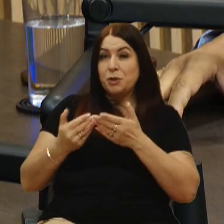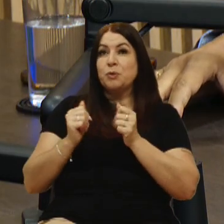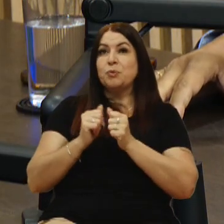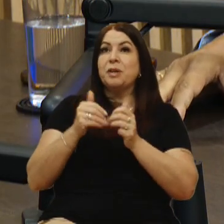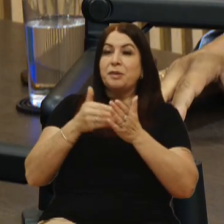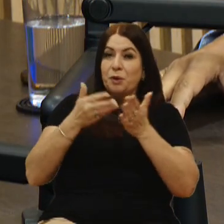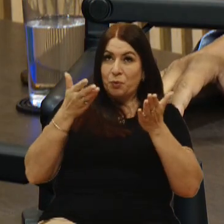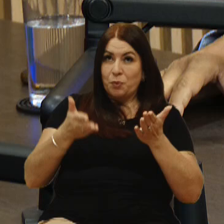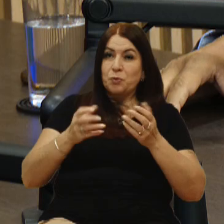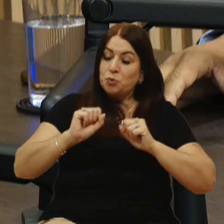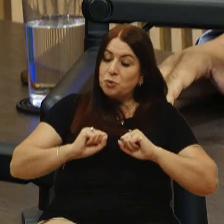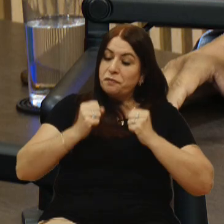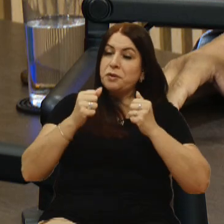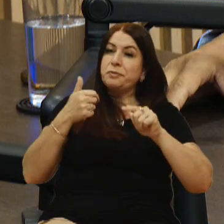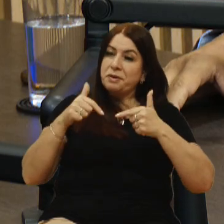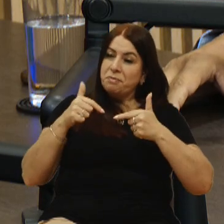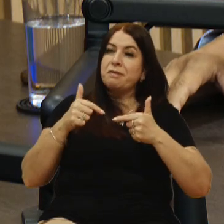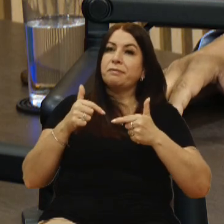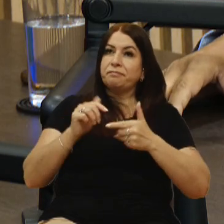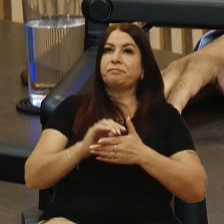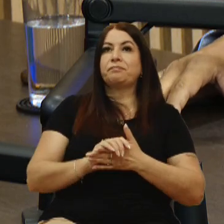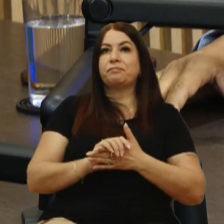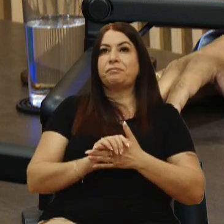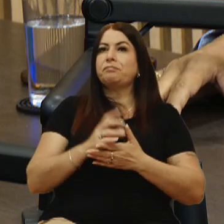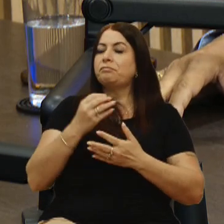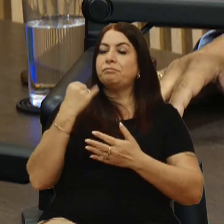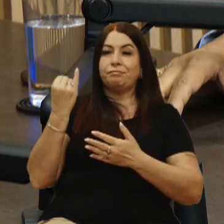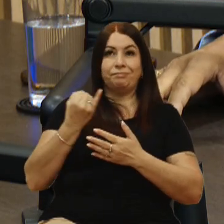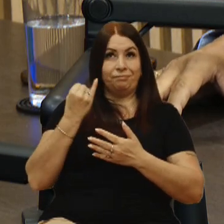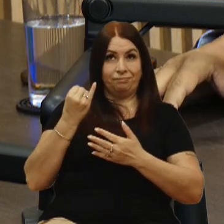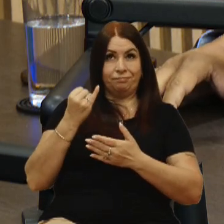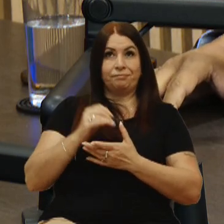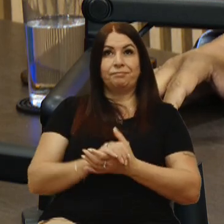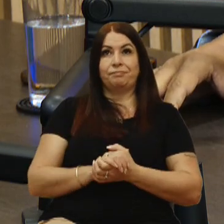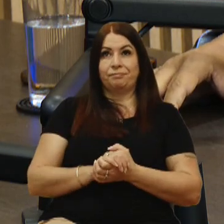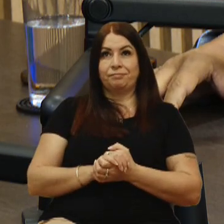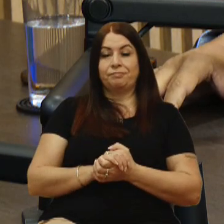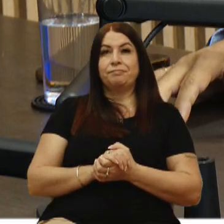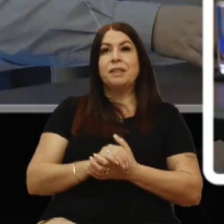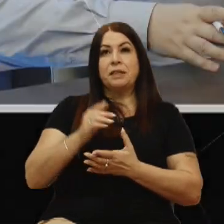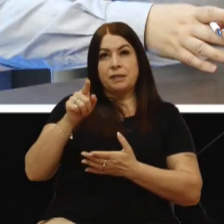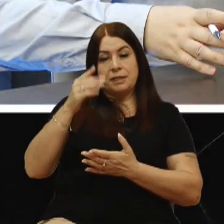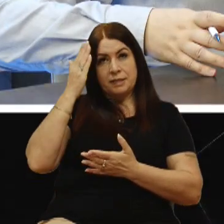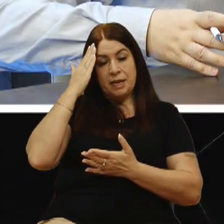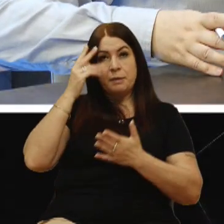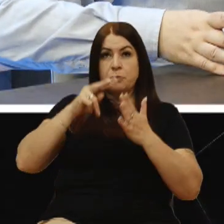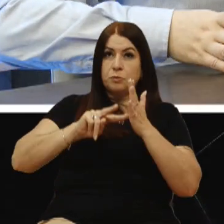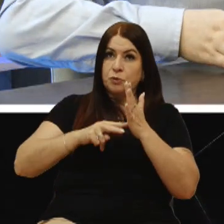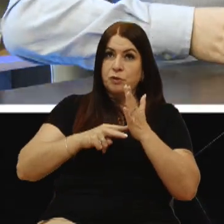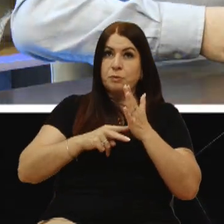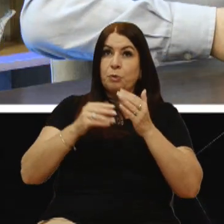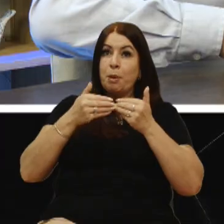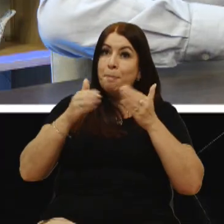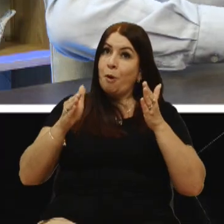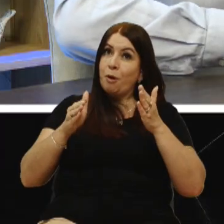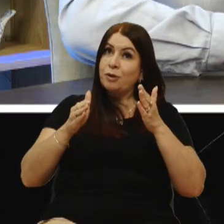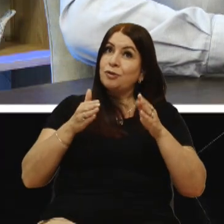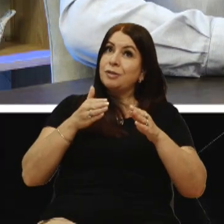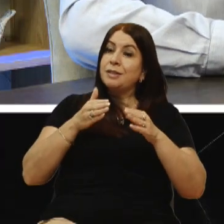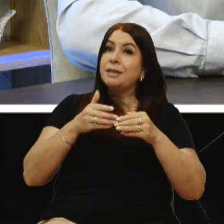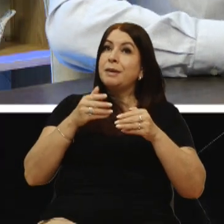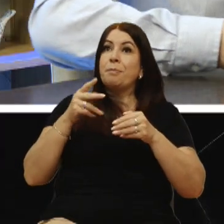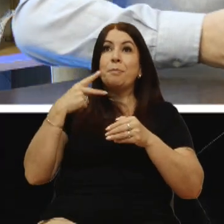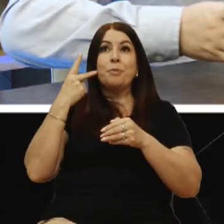até hoje defendendo os trabalhadores, né, que é muito importante isso para mim. A gente sabe que o sindicato é uma porta de entrada para a